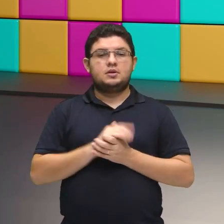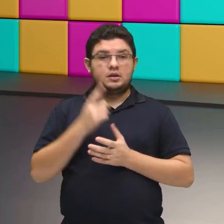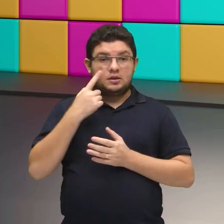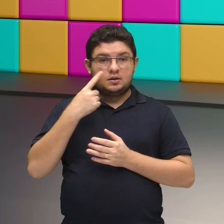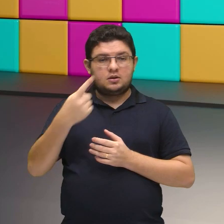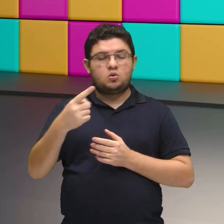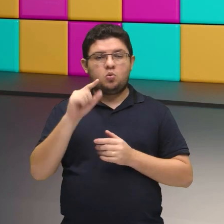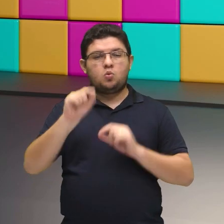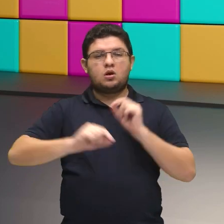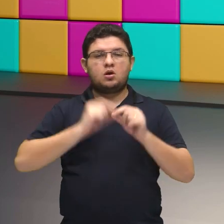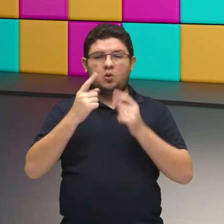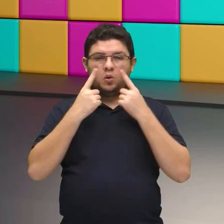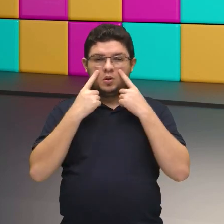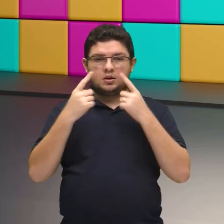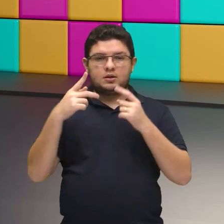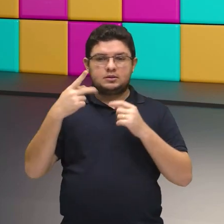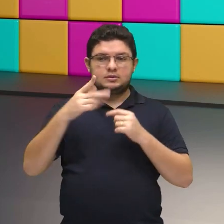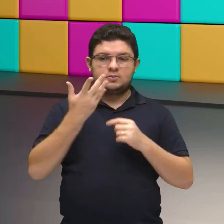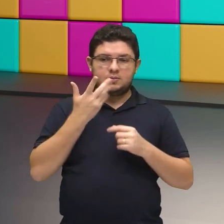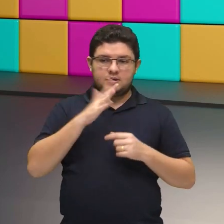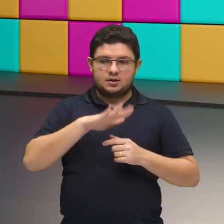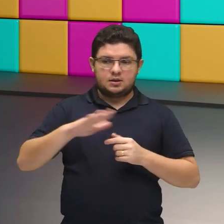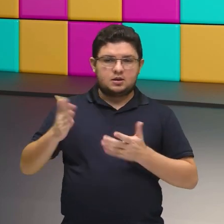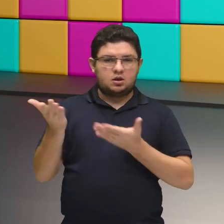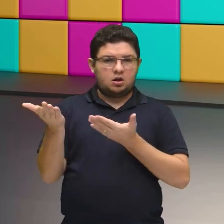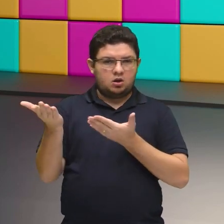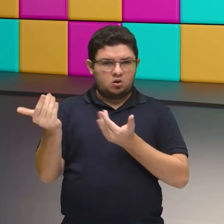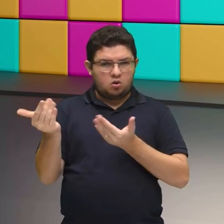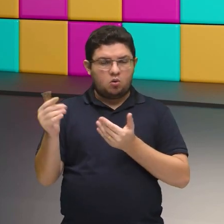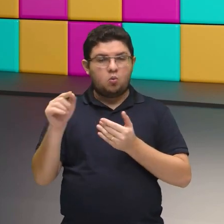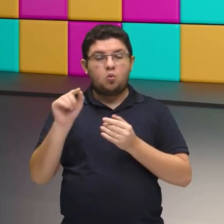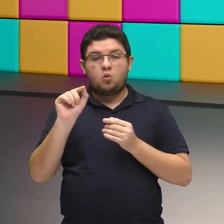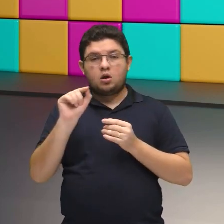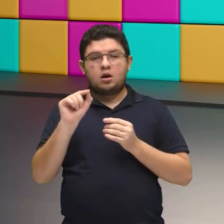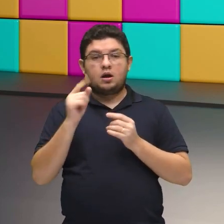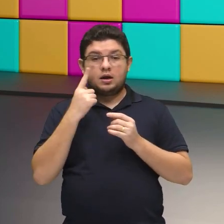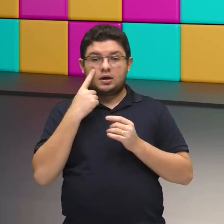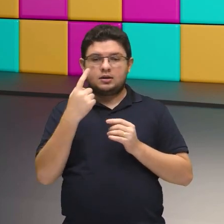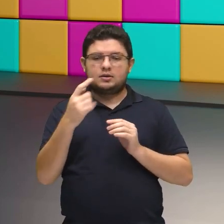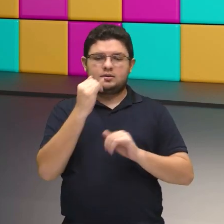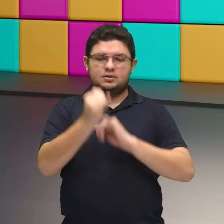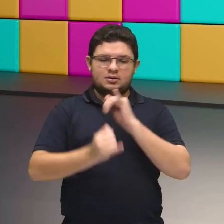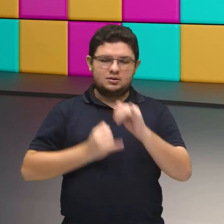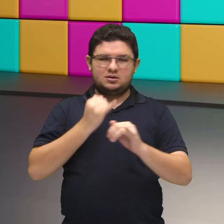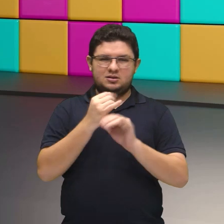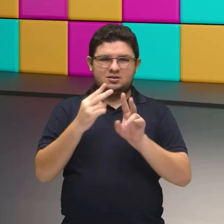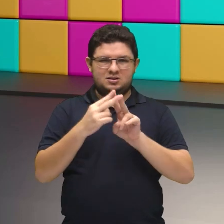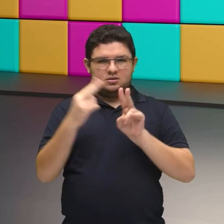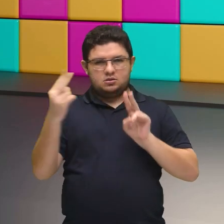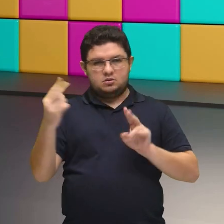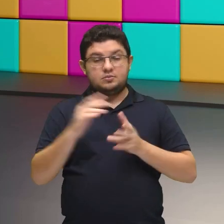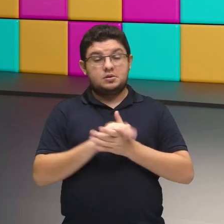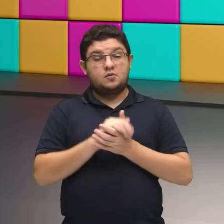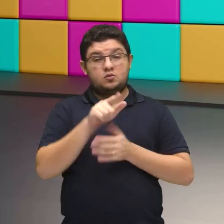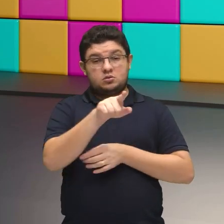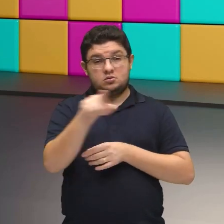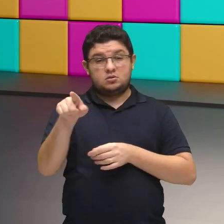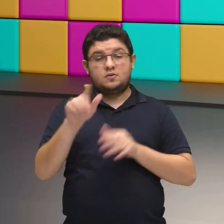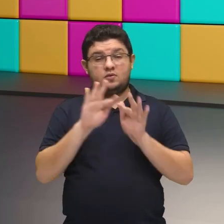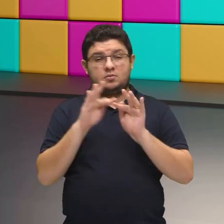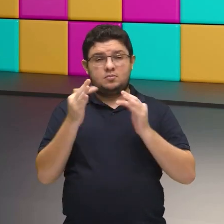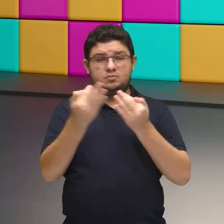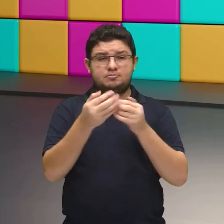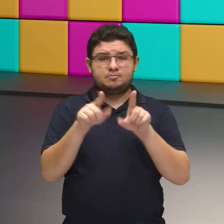virtual. Então, a gente, senhores pais, senhores professores, observem essas situações, né? Dos